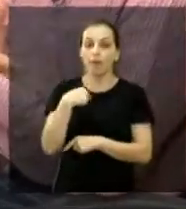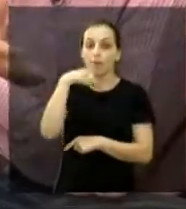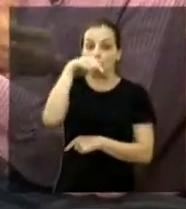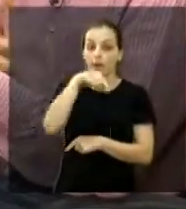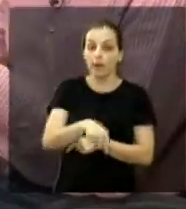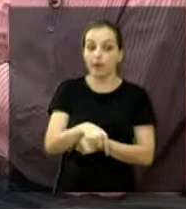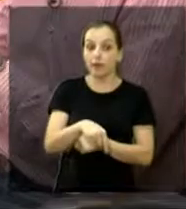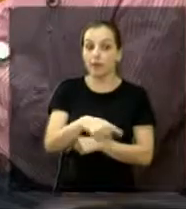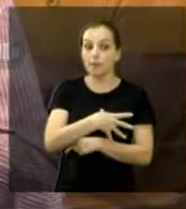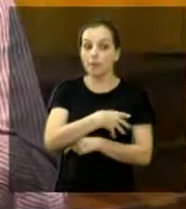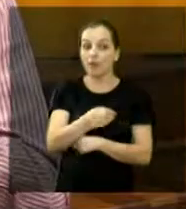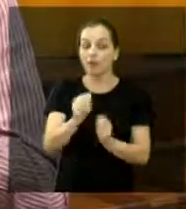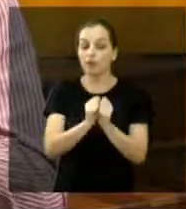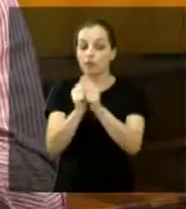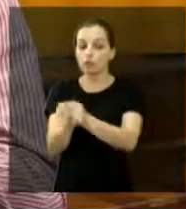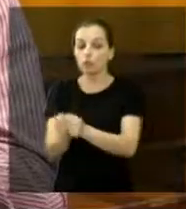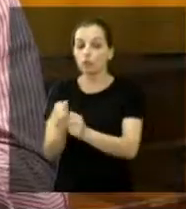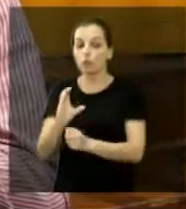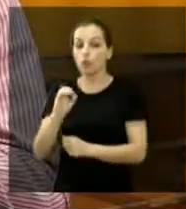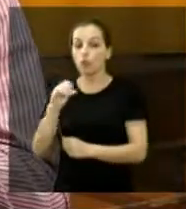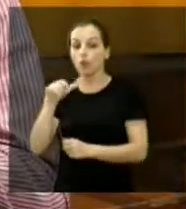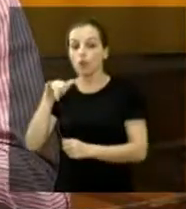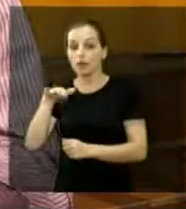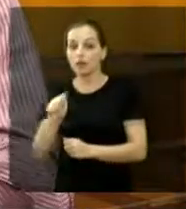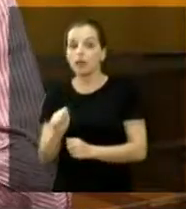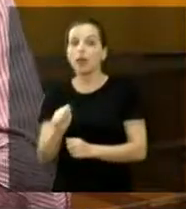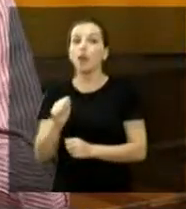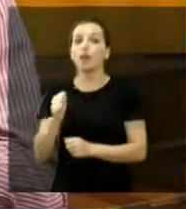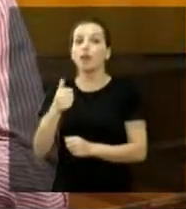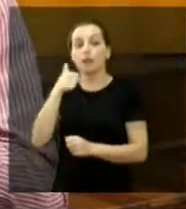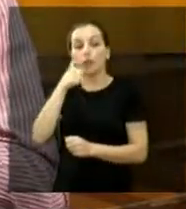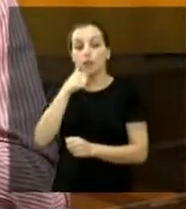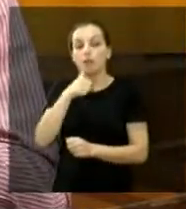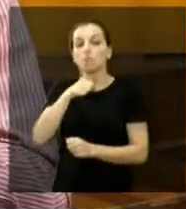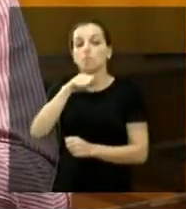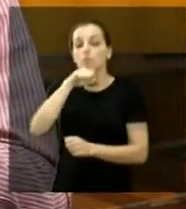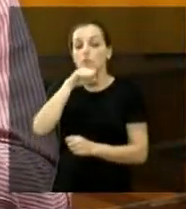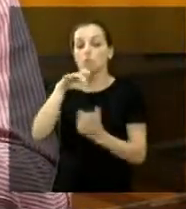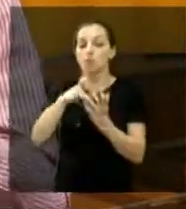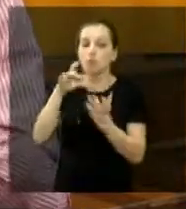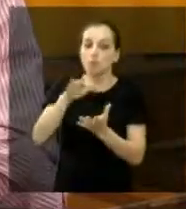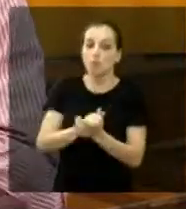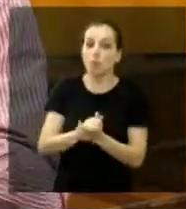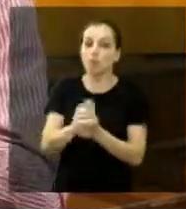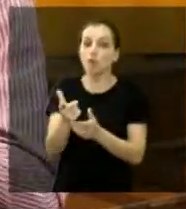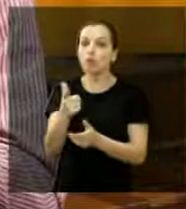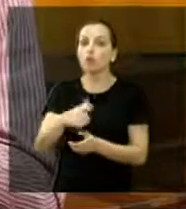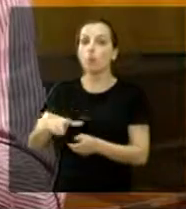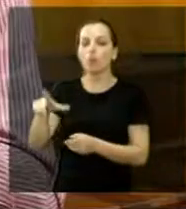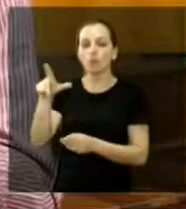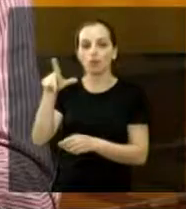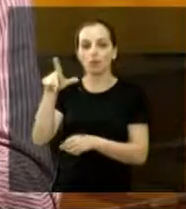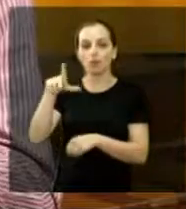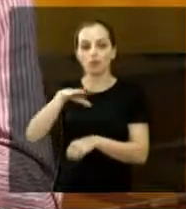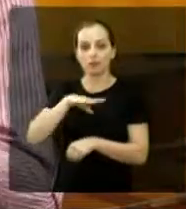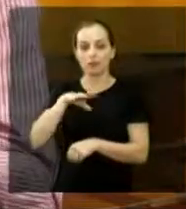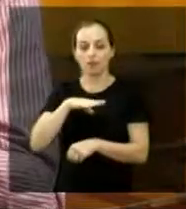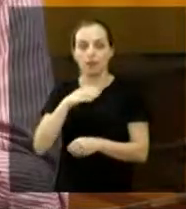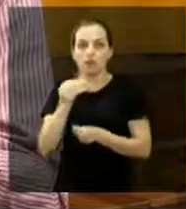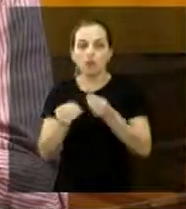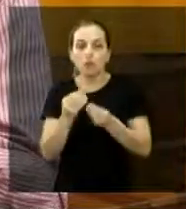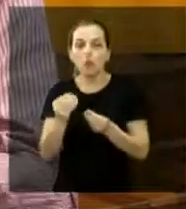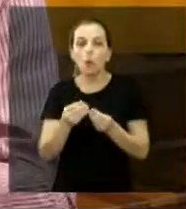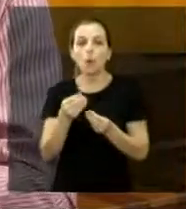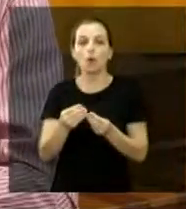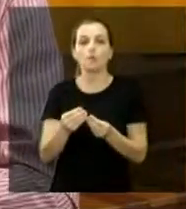as minhas filhas com a minha mãe em Colina. Era uma situação complicadíssima. O Araújo falou, olha, talvez não resolva, mas você vai